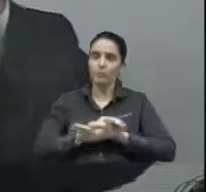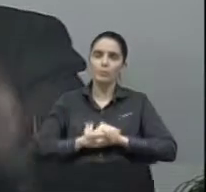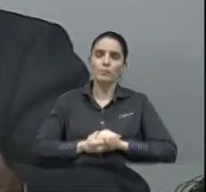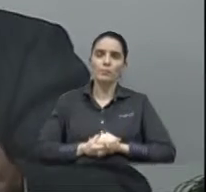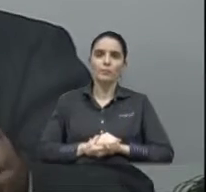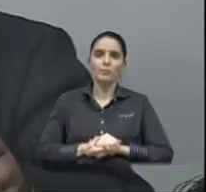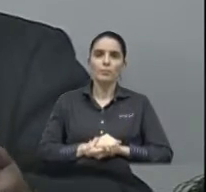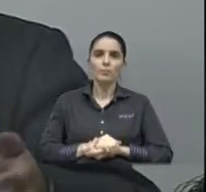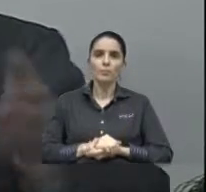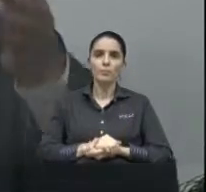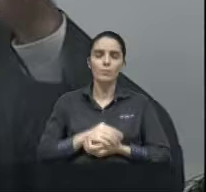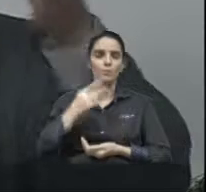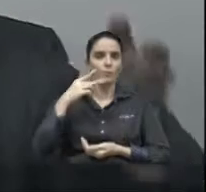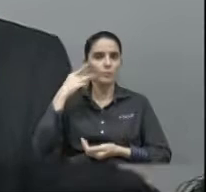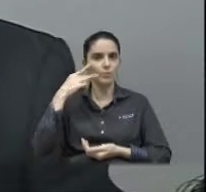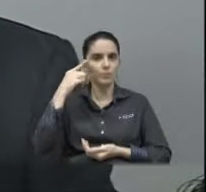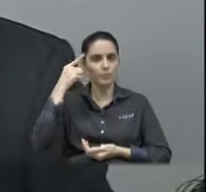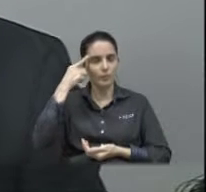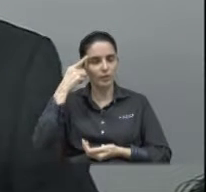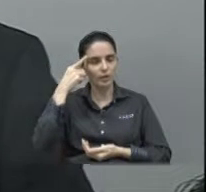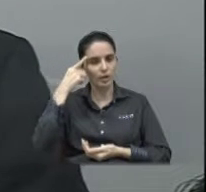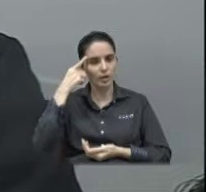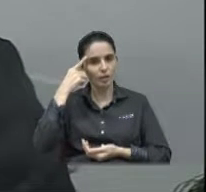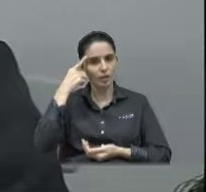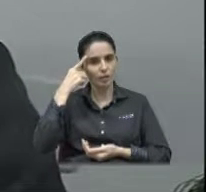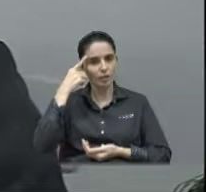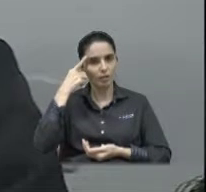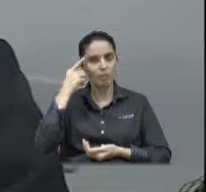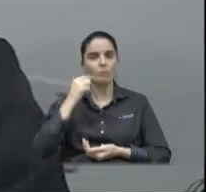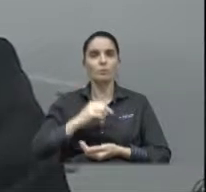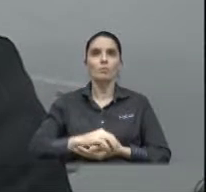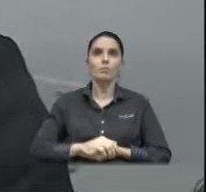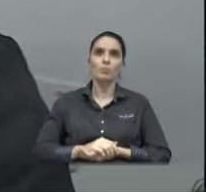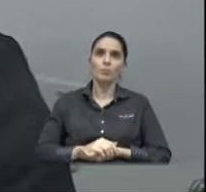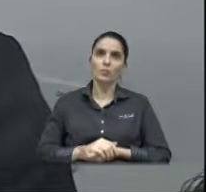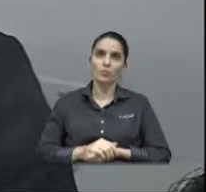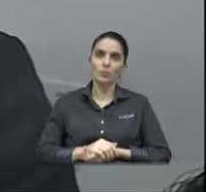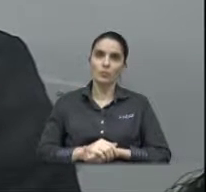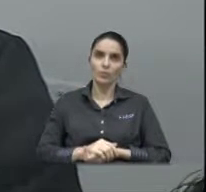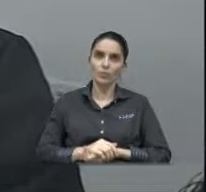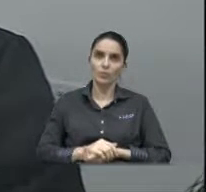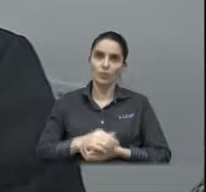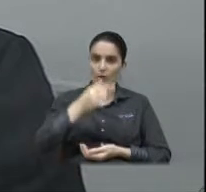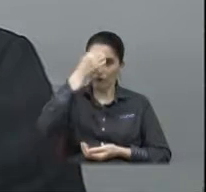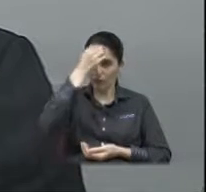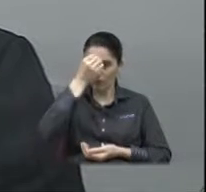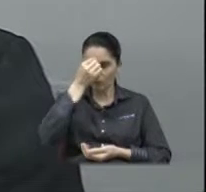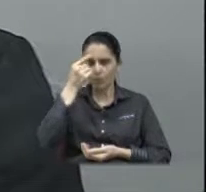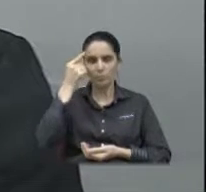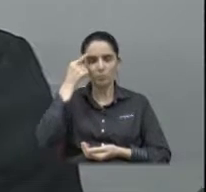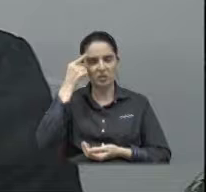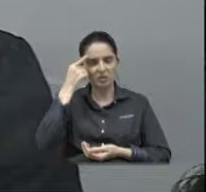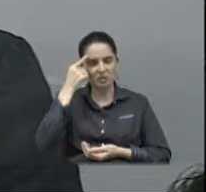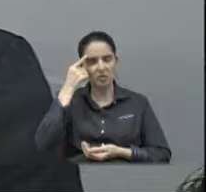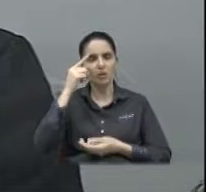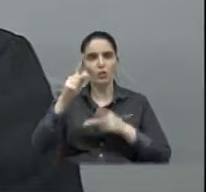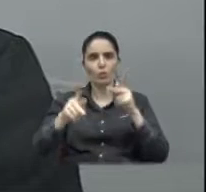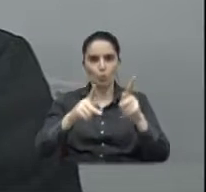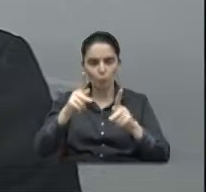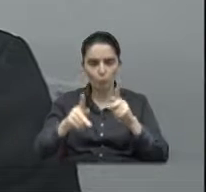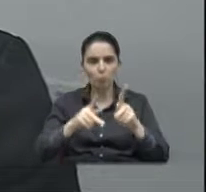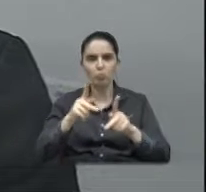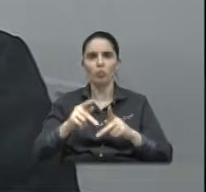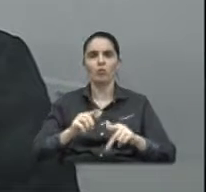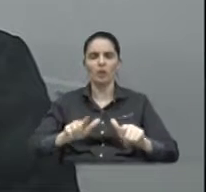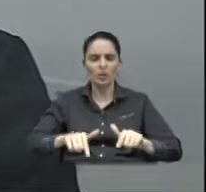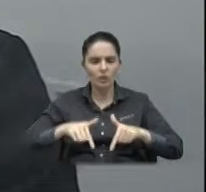realmente tem feito isso. O doutor tem preocupado dentro da área de saúde, tem se dedicado, doutor Rafael,